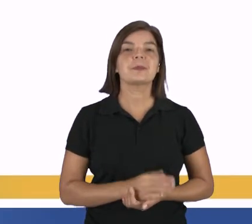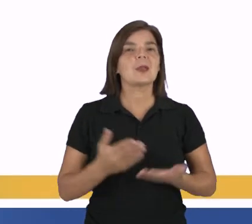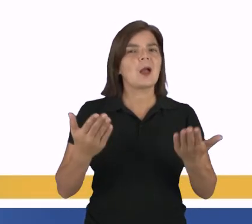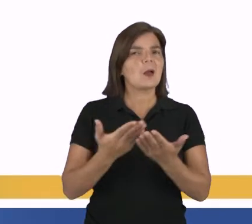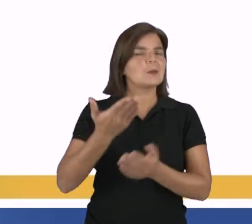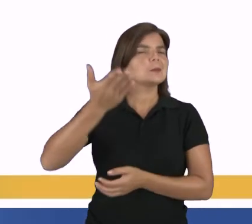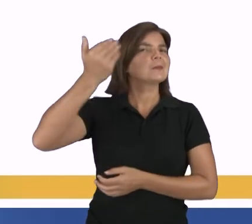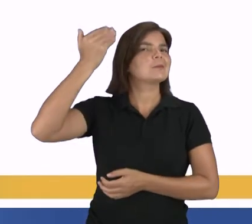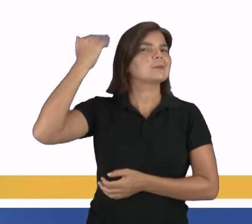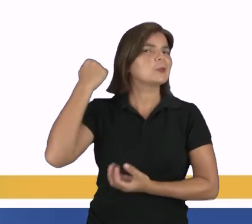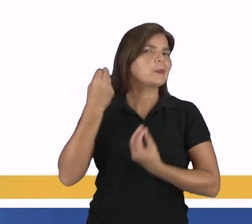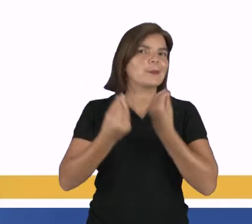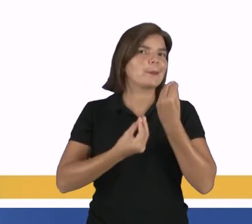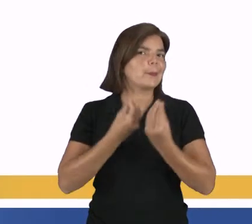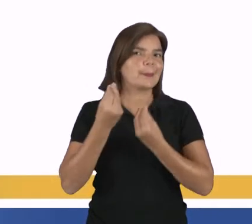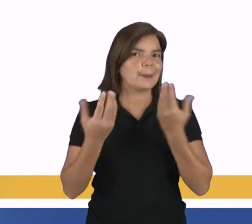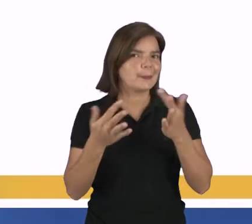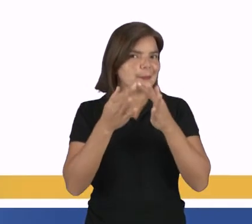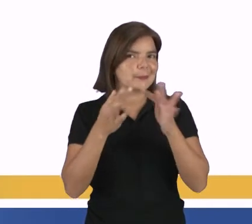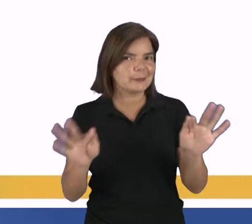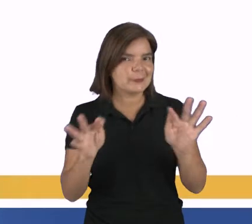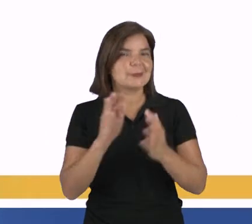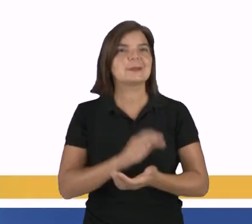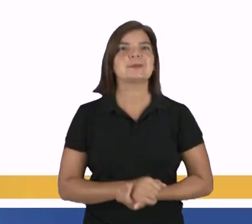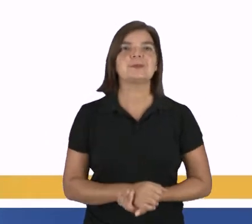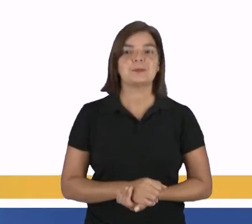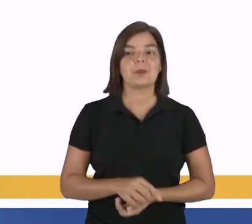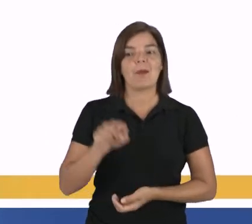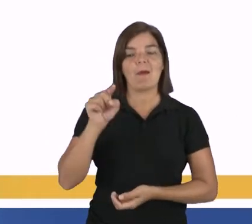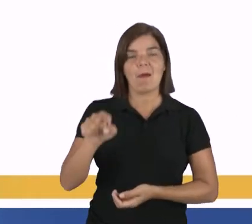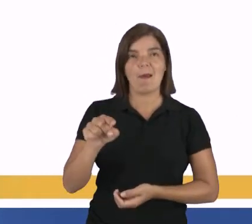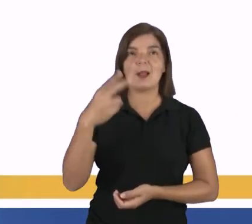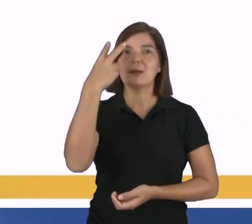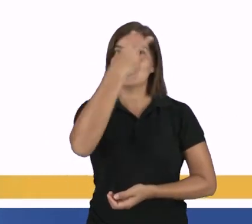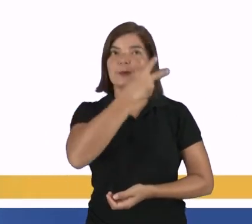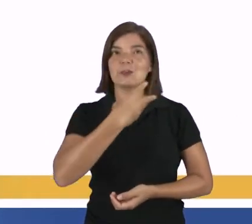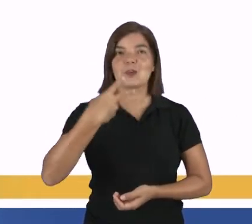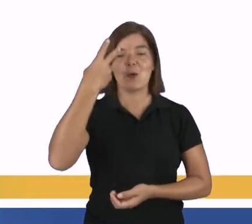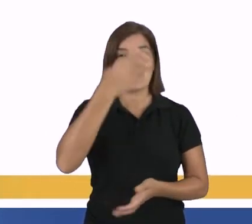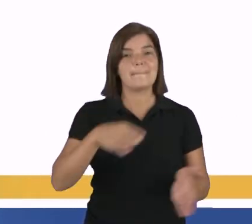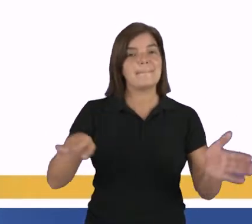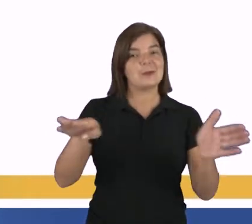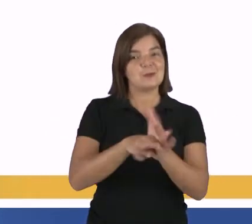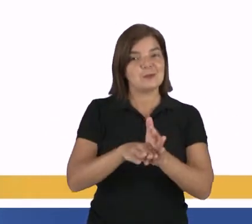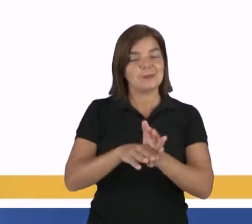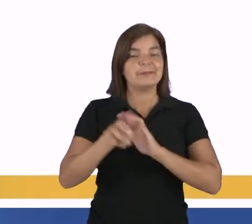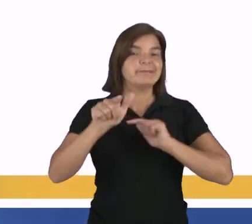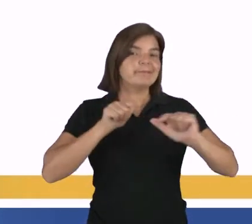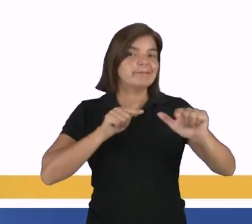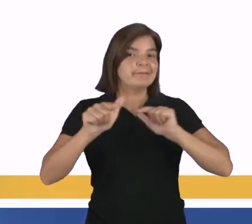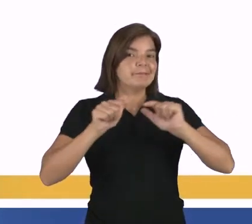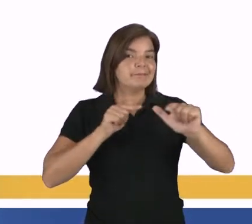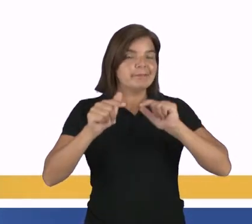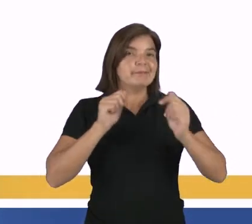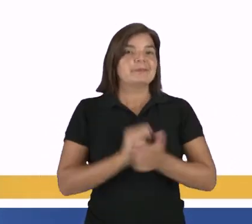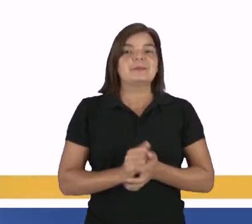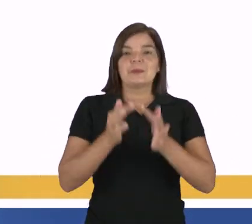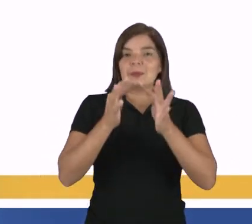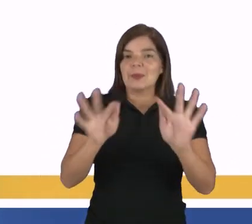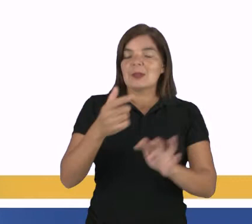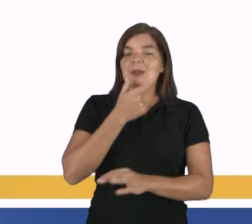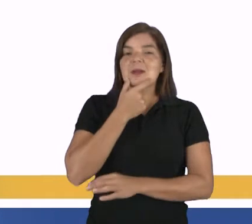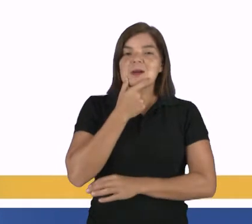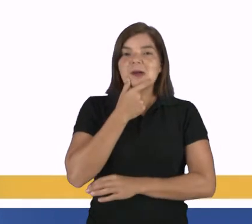Tá, e no passado, como é que fica? Ela levou 2 horas para chegar ao trabalho. It took